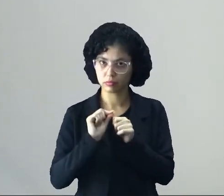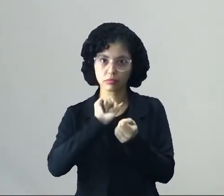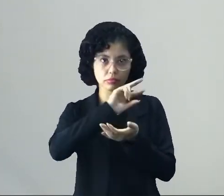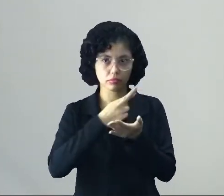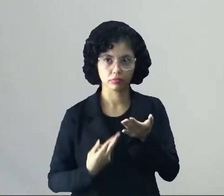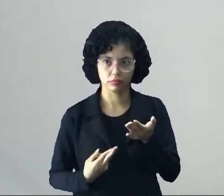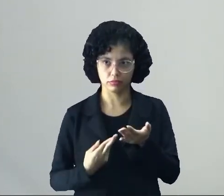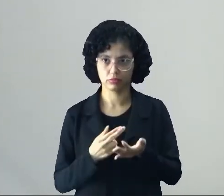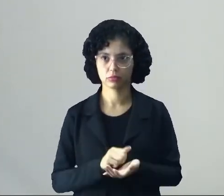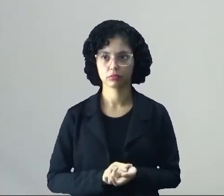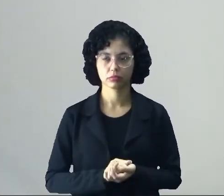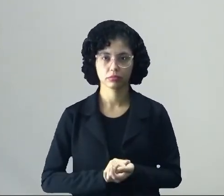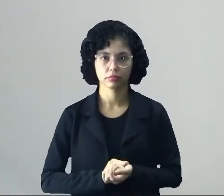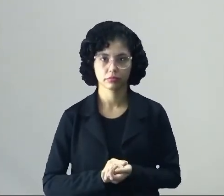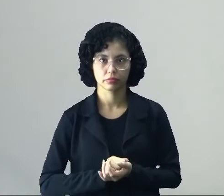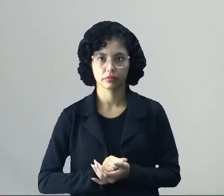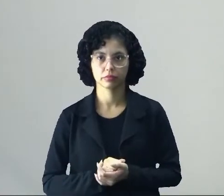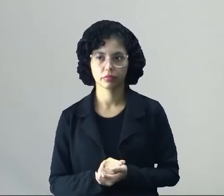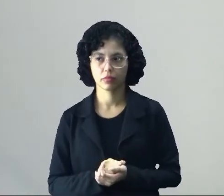bom? Vamos lá?